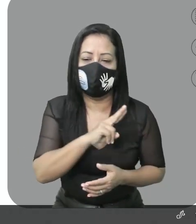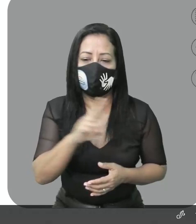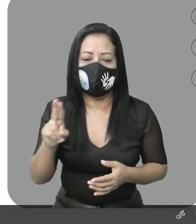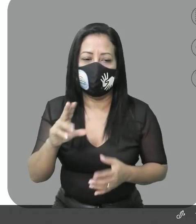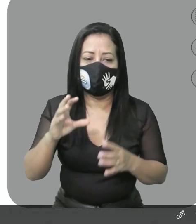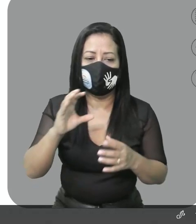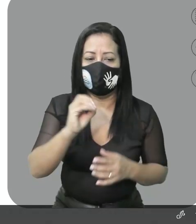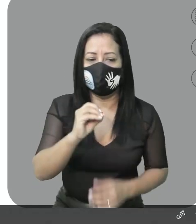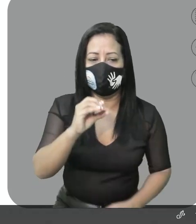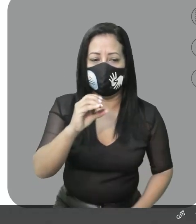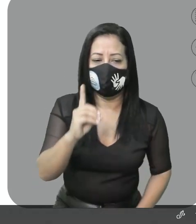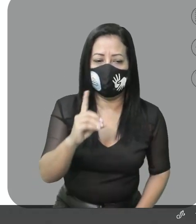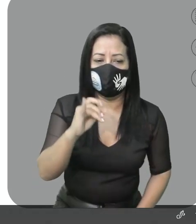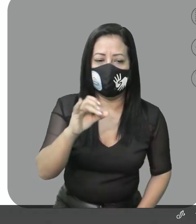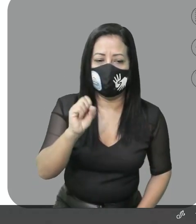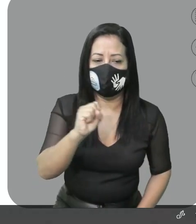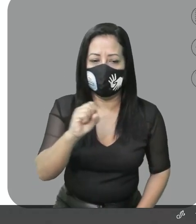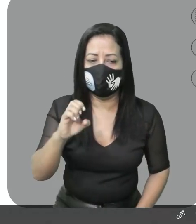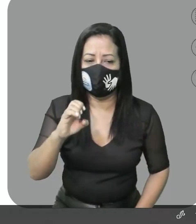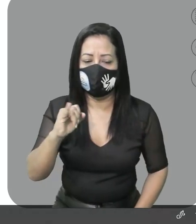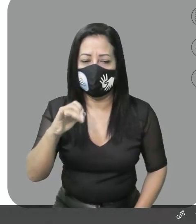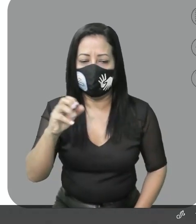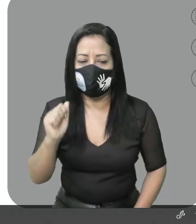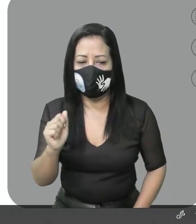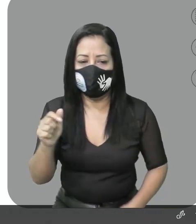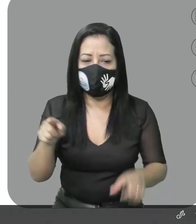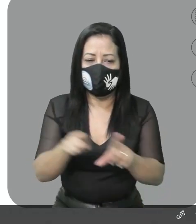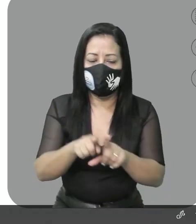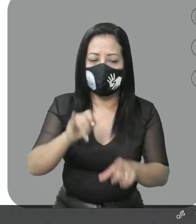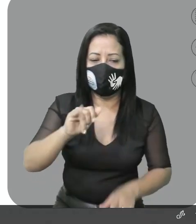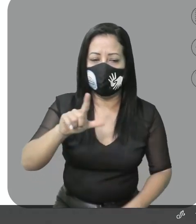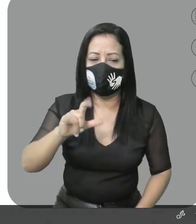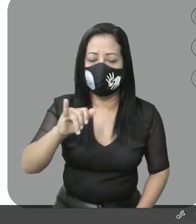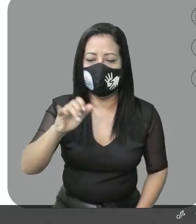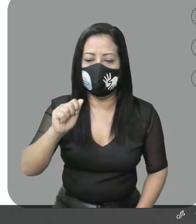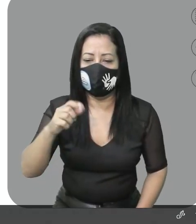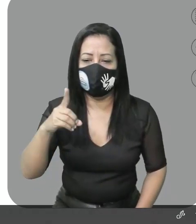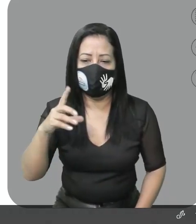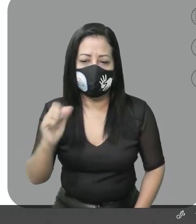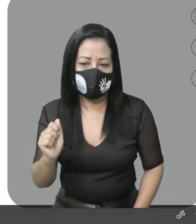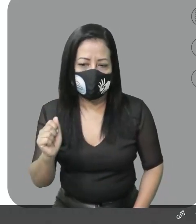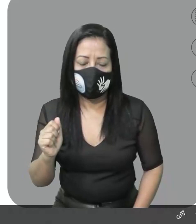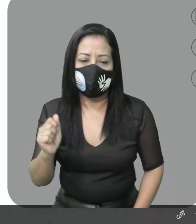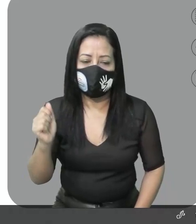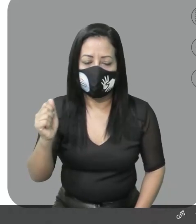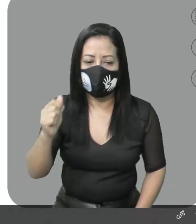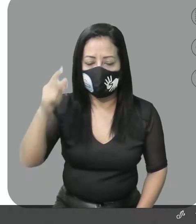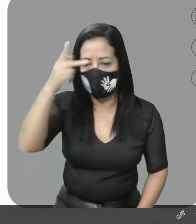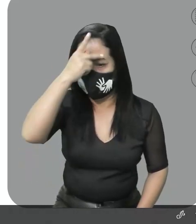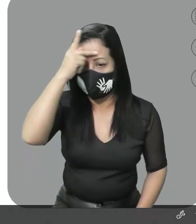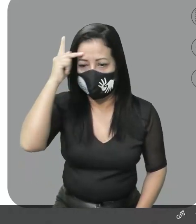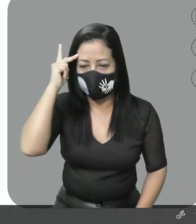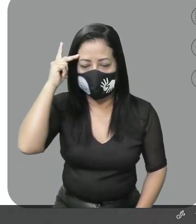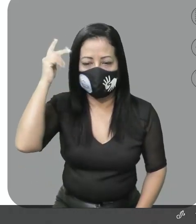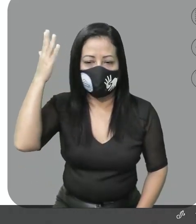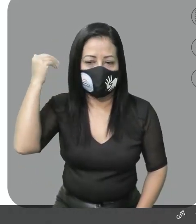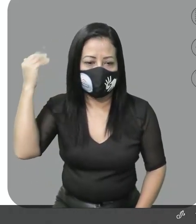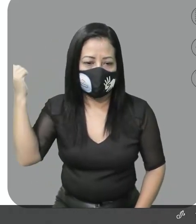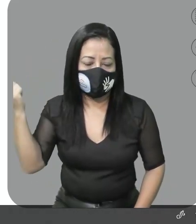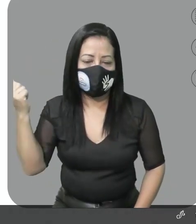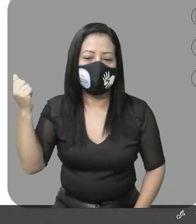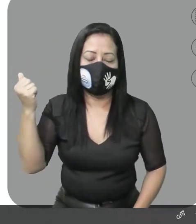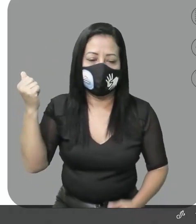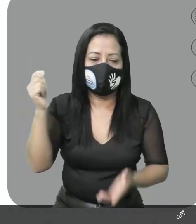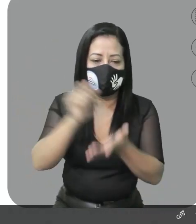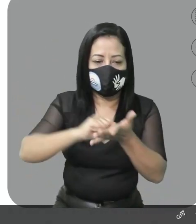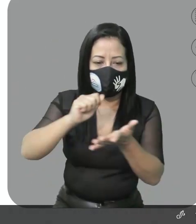Odisseia e Ilíada, escrita pelo historiador Homero. Então, Odisseia e Ilíada é que vai contar